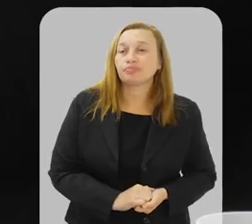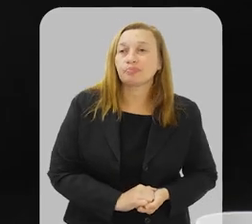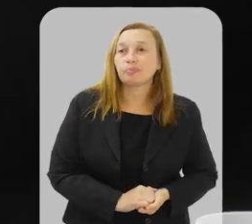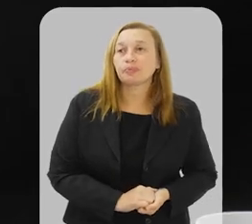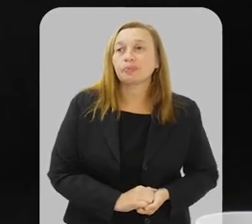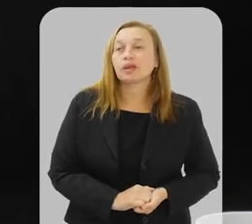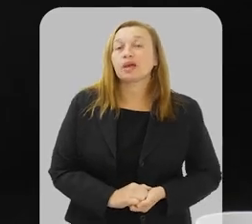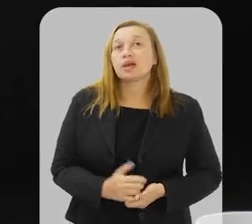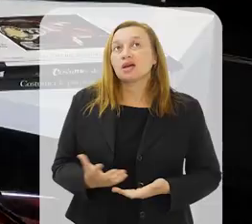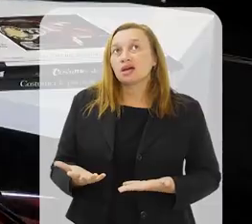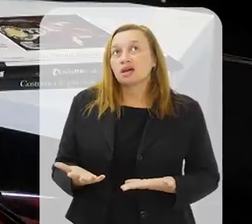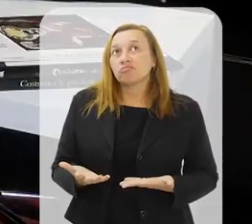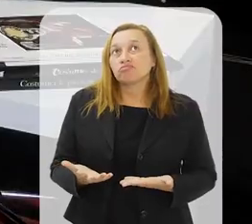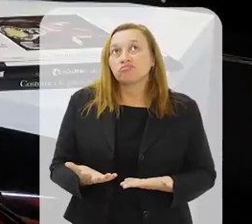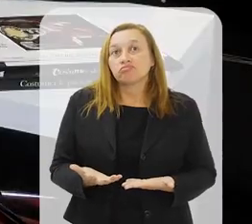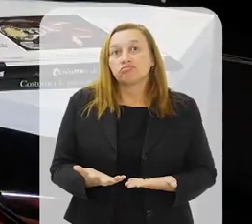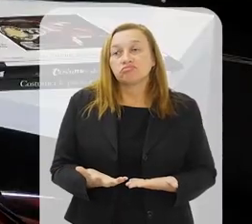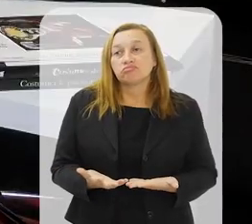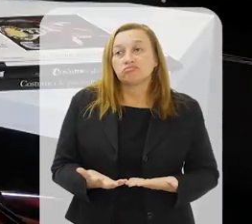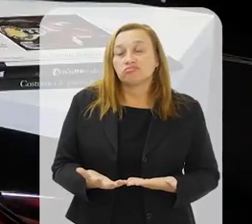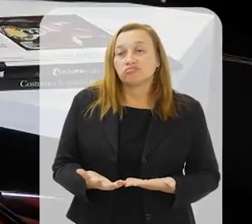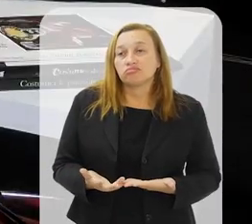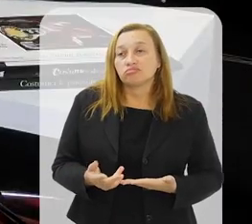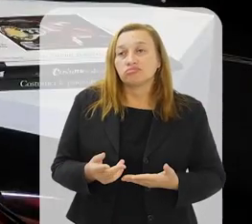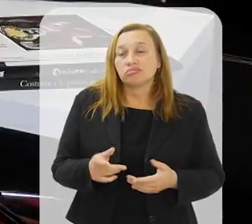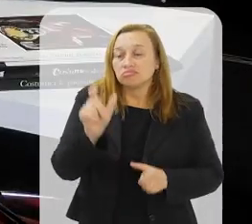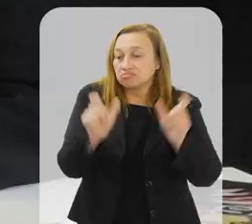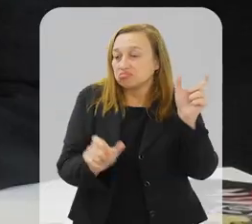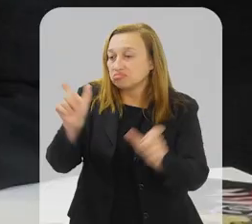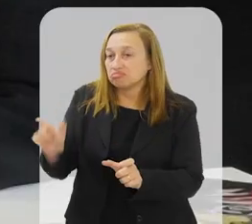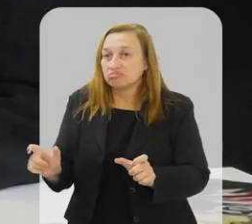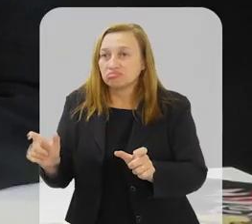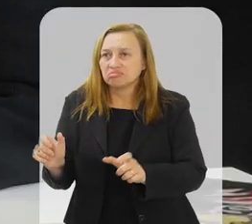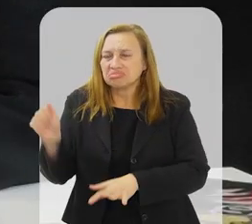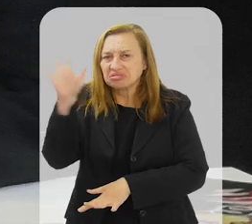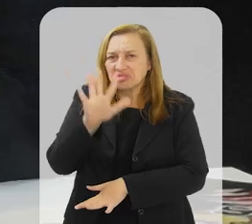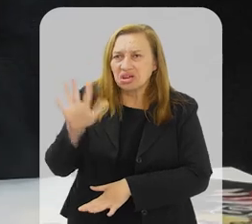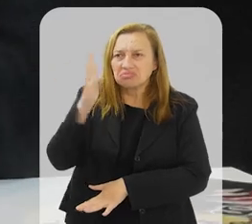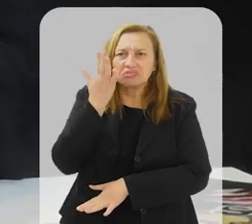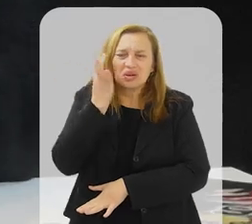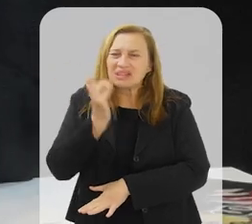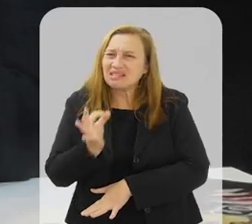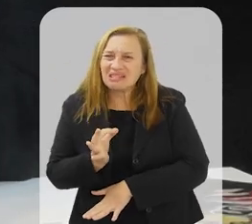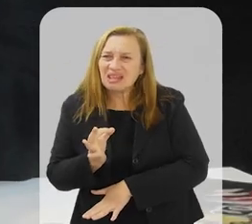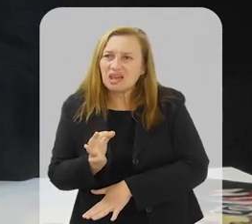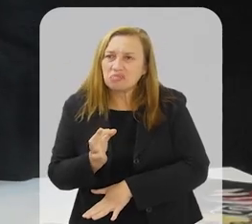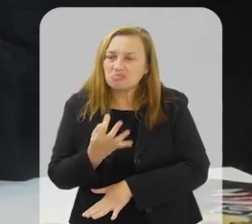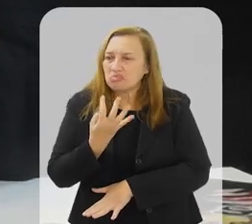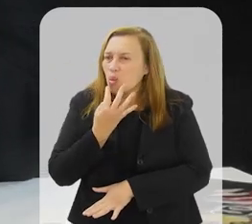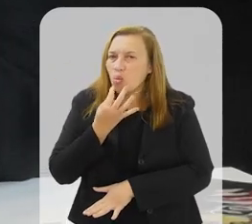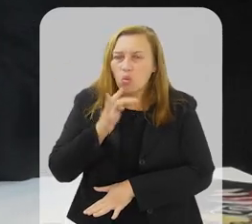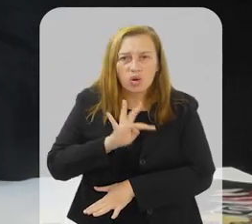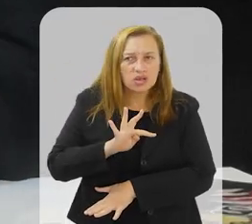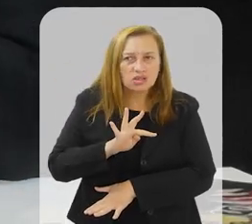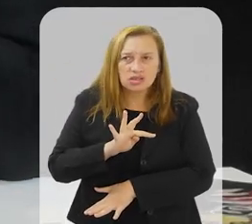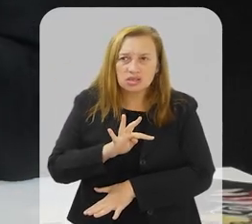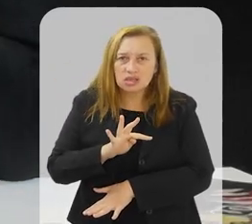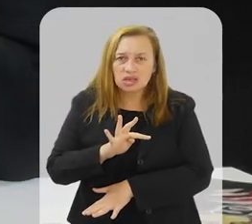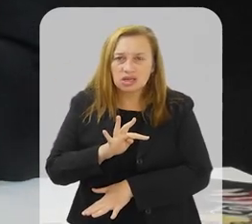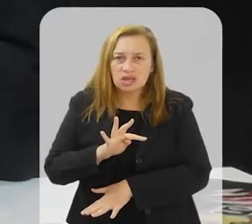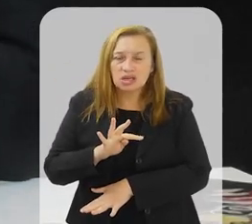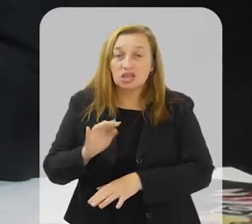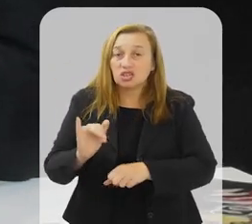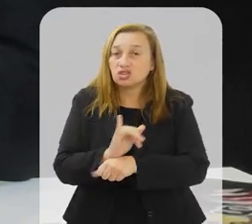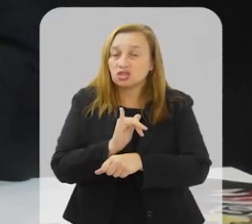frente de tudo é me impressiona muito eh as pessoas no geral não entenderem não conhecerem a